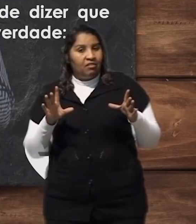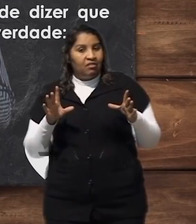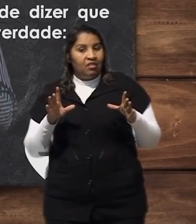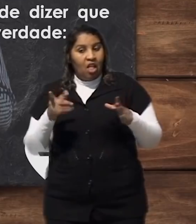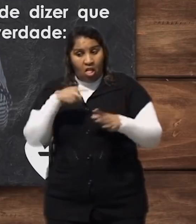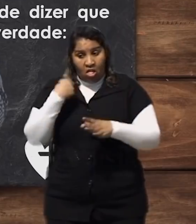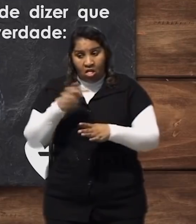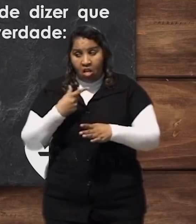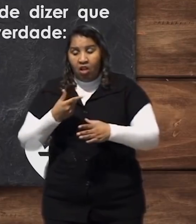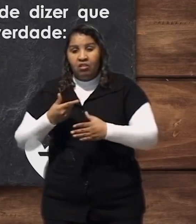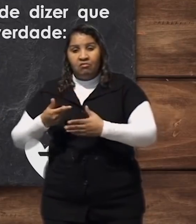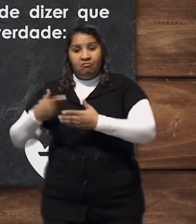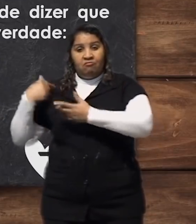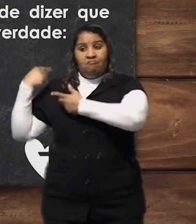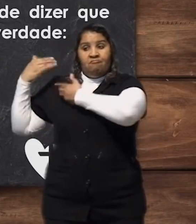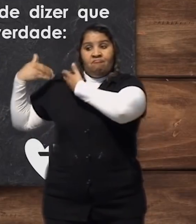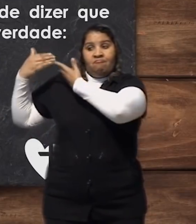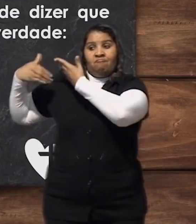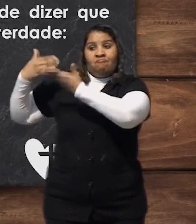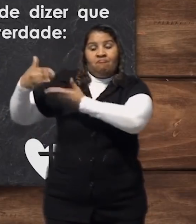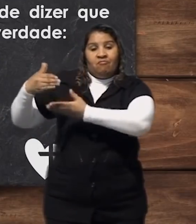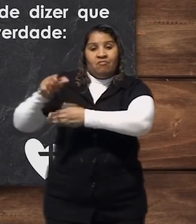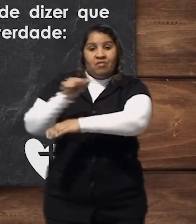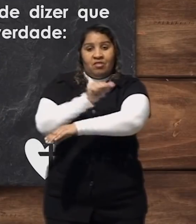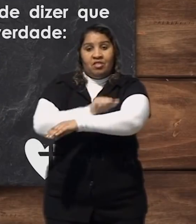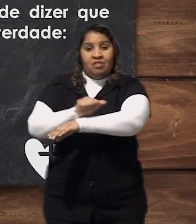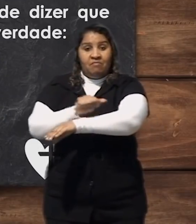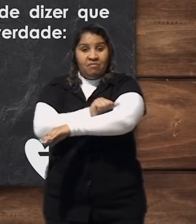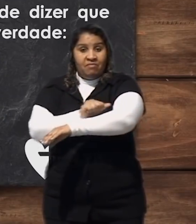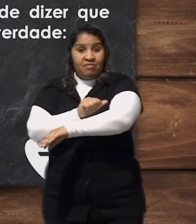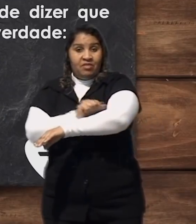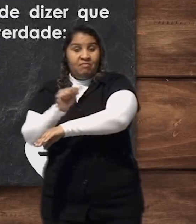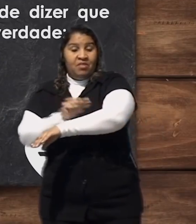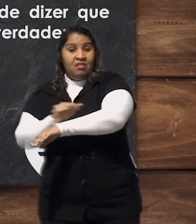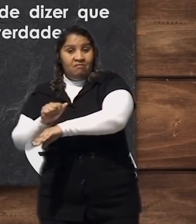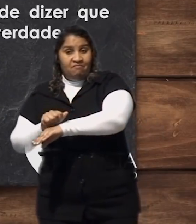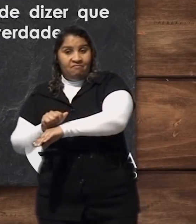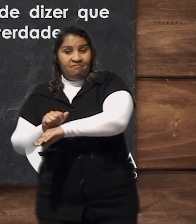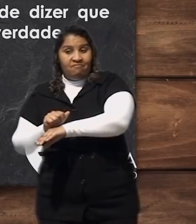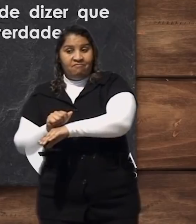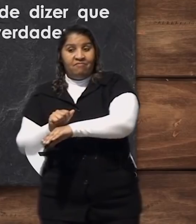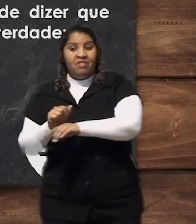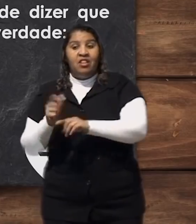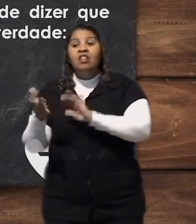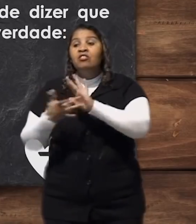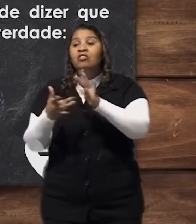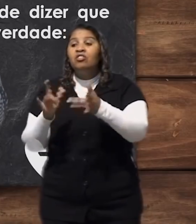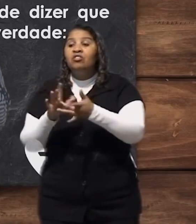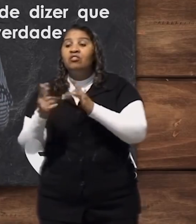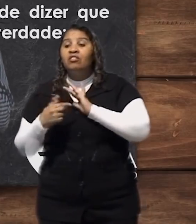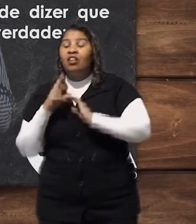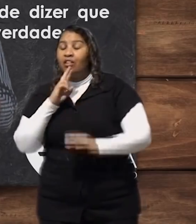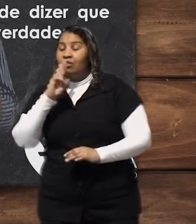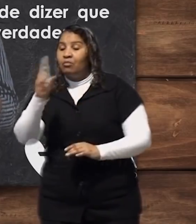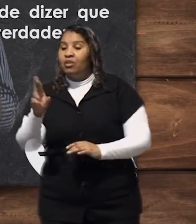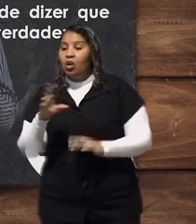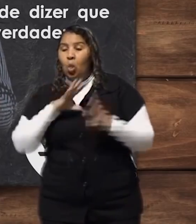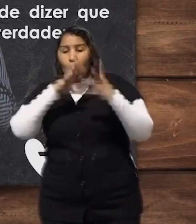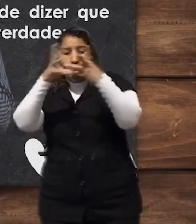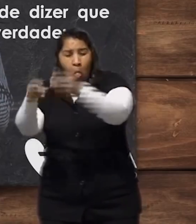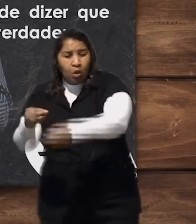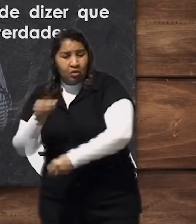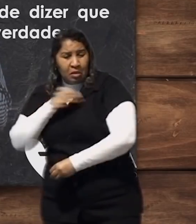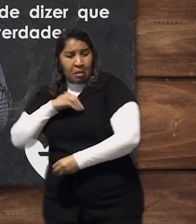ninguém ou você pode dizer que seremos livres Jesus respondeu digo-lhes a verdade todo aquele que vive pecando é